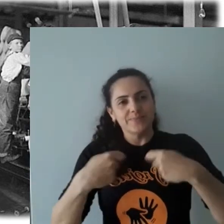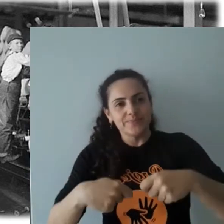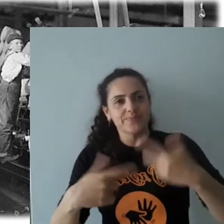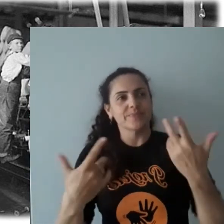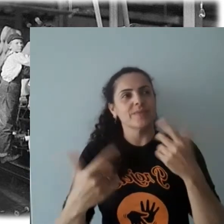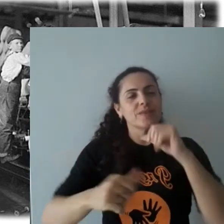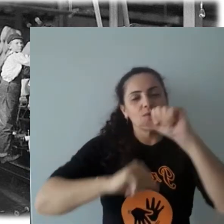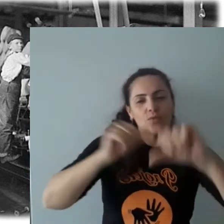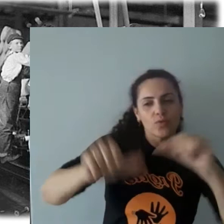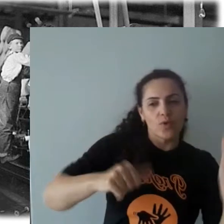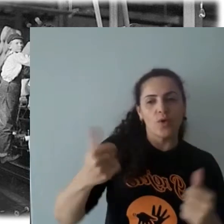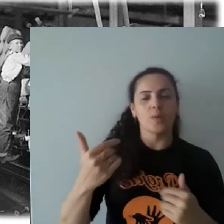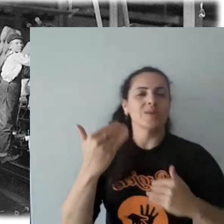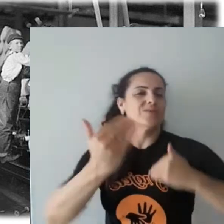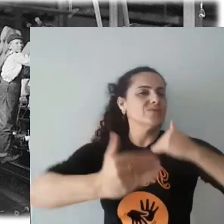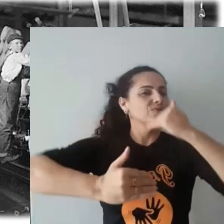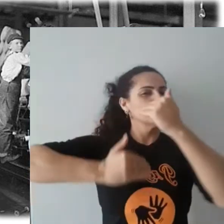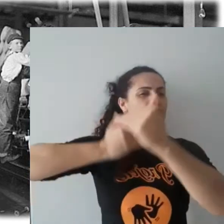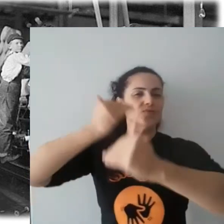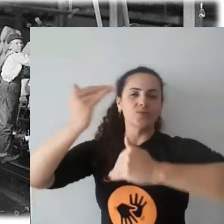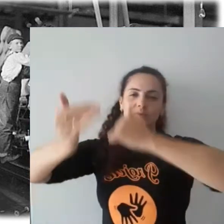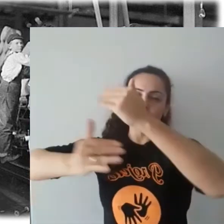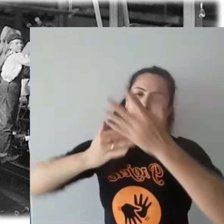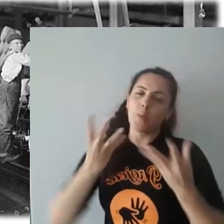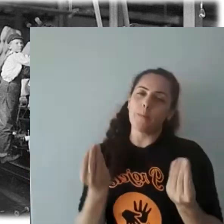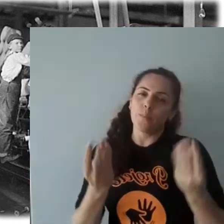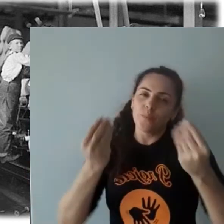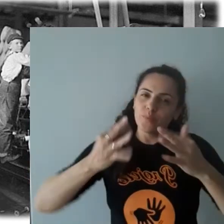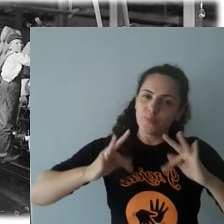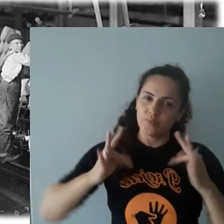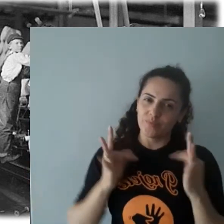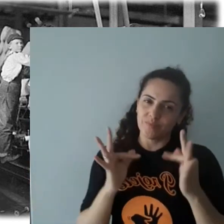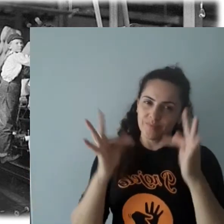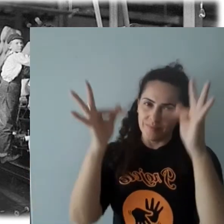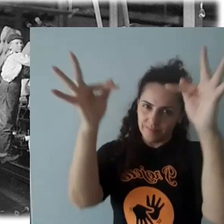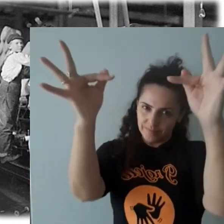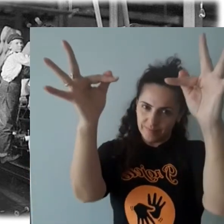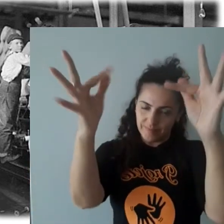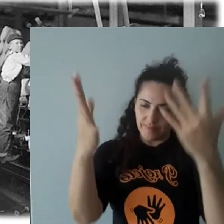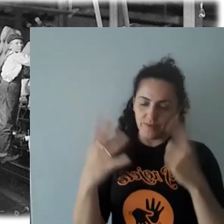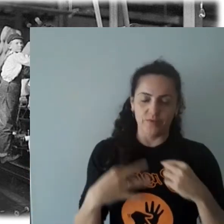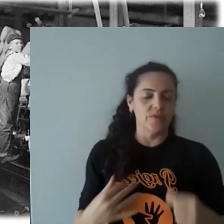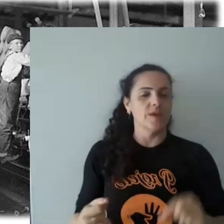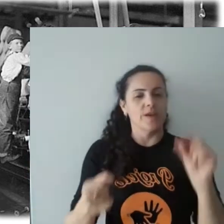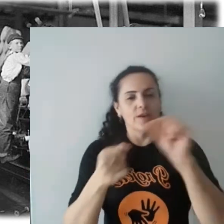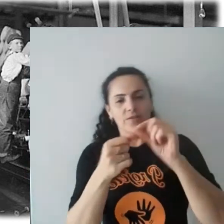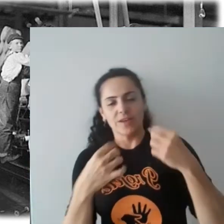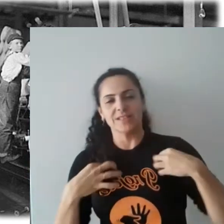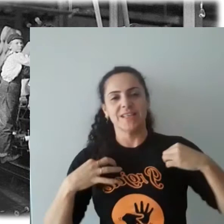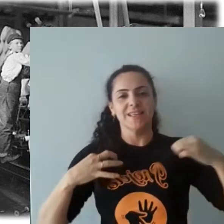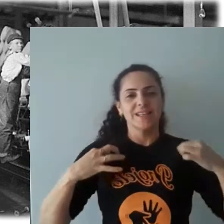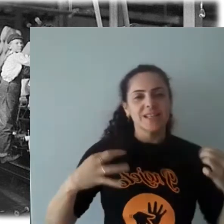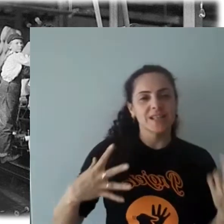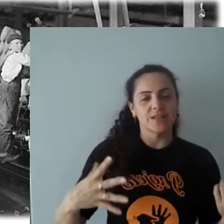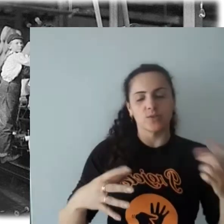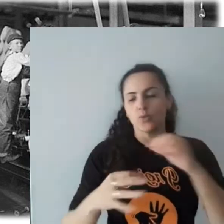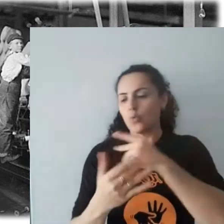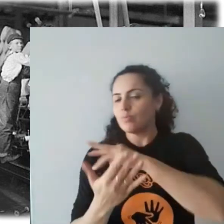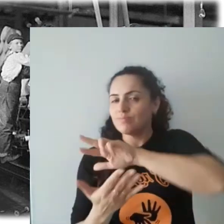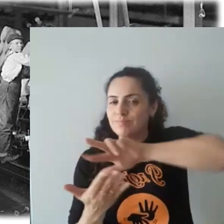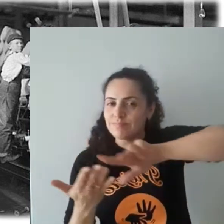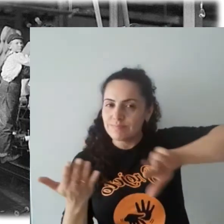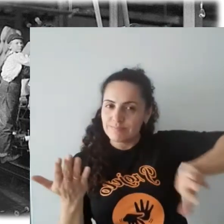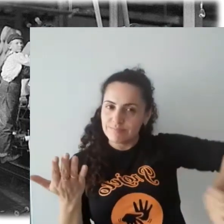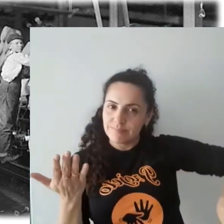tecidos, né, produtos têxteis nesse momento. Então a gente tem aí a transição de uma produção manual, da manufatura, para